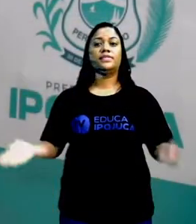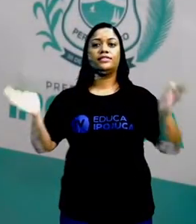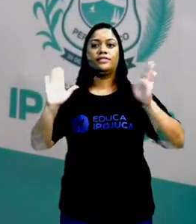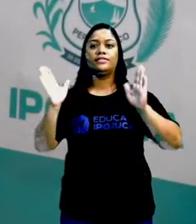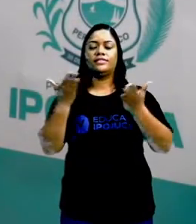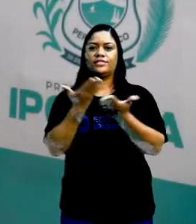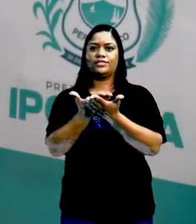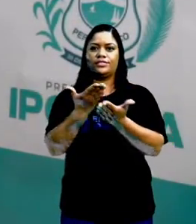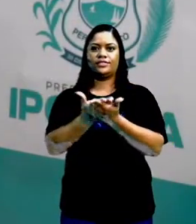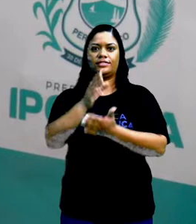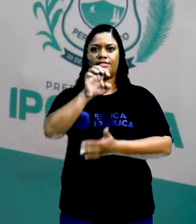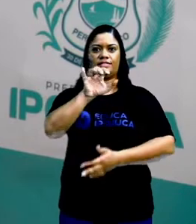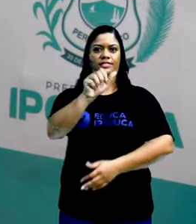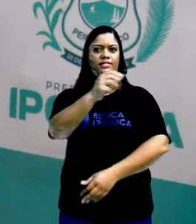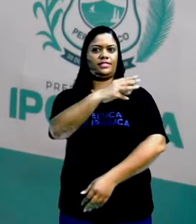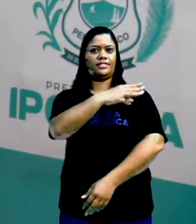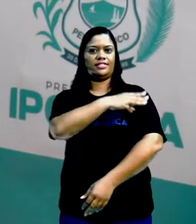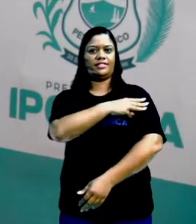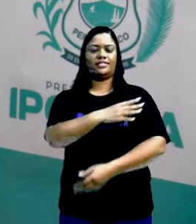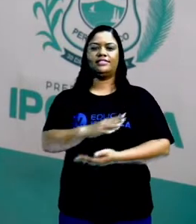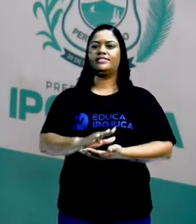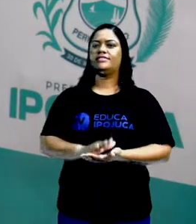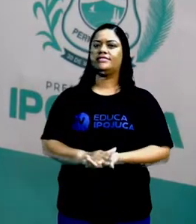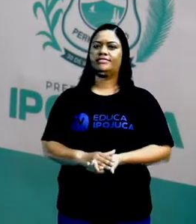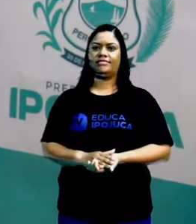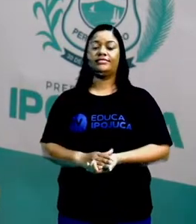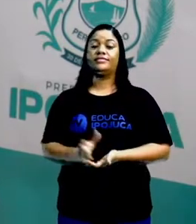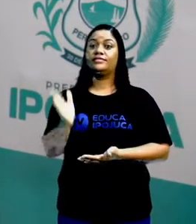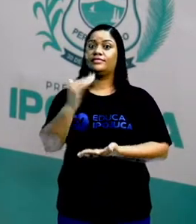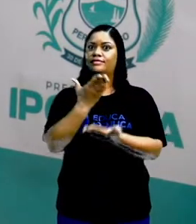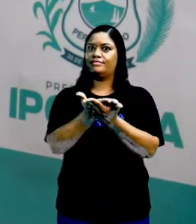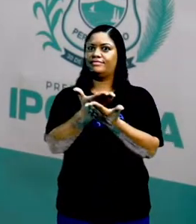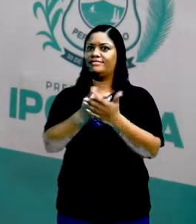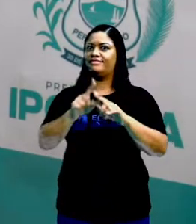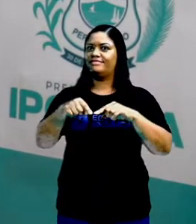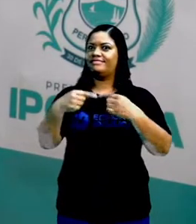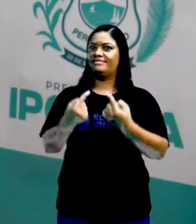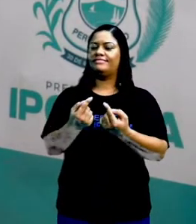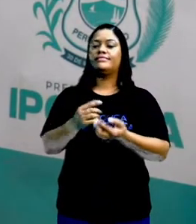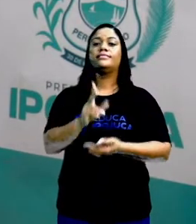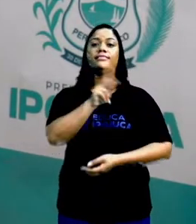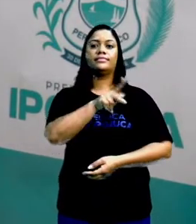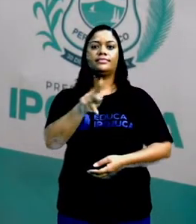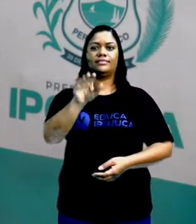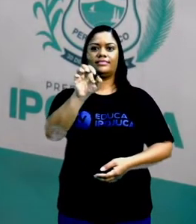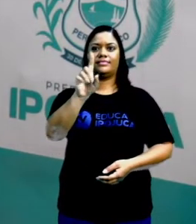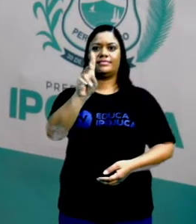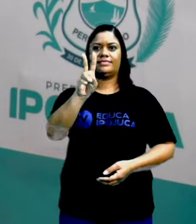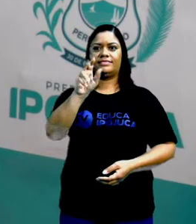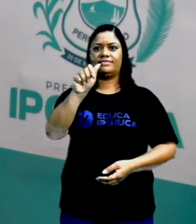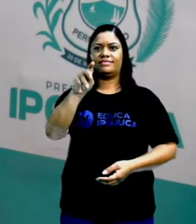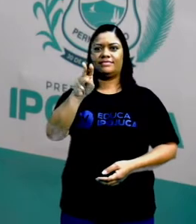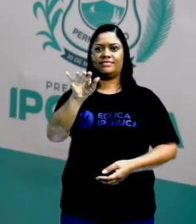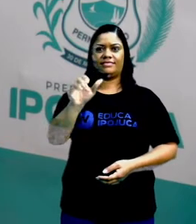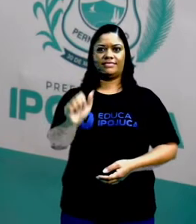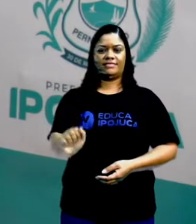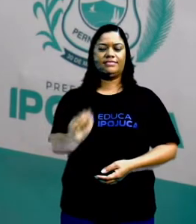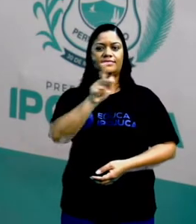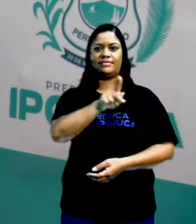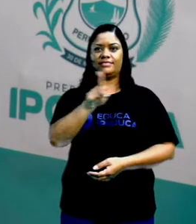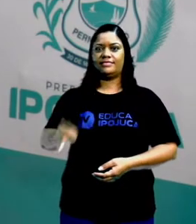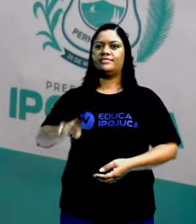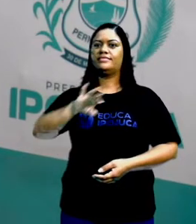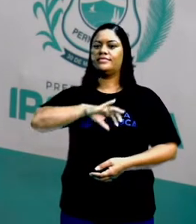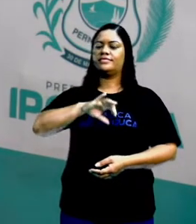Olá, estudantes da EJA 3, chega aqui comigo, vamos para mais uma aula. Sou Edvânia Nunes, professora de língua